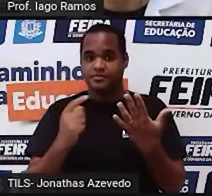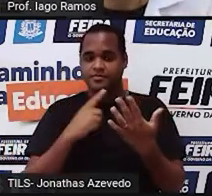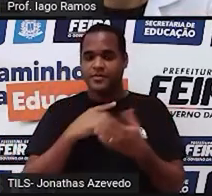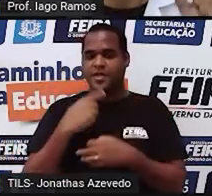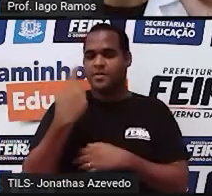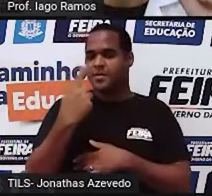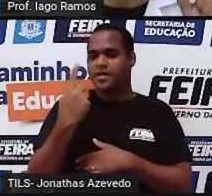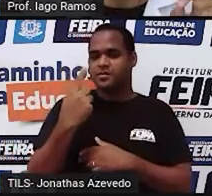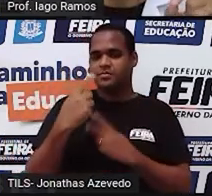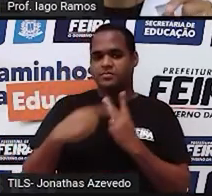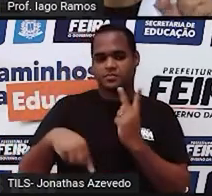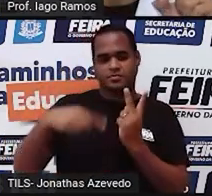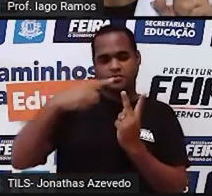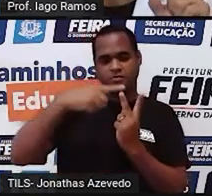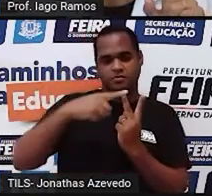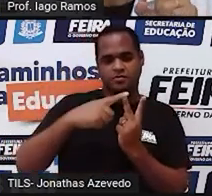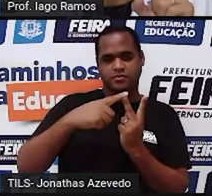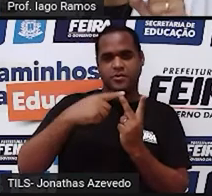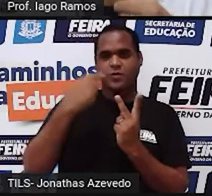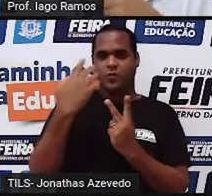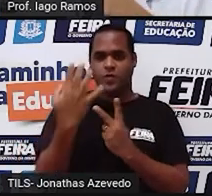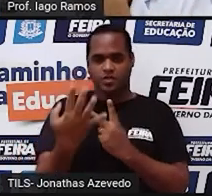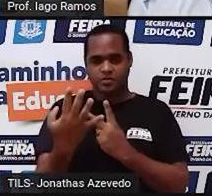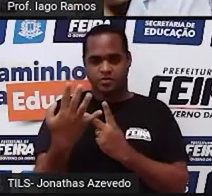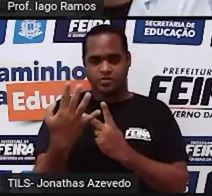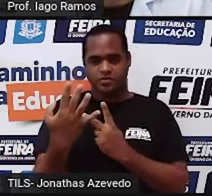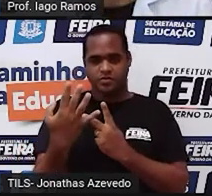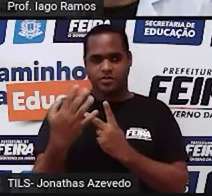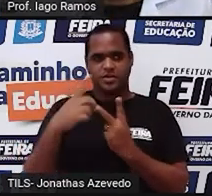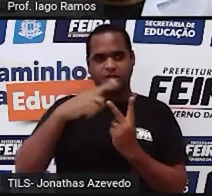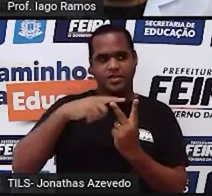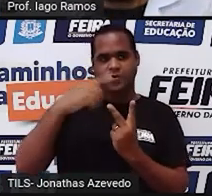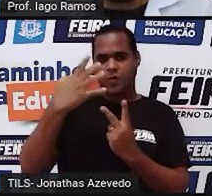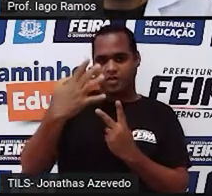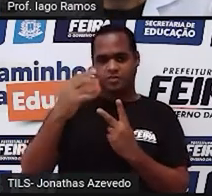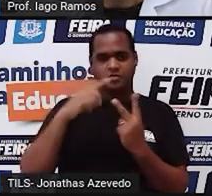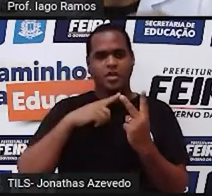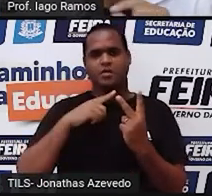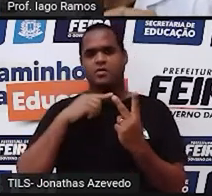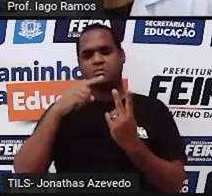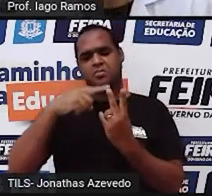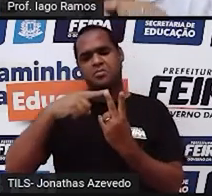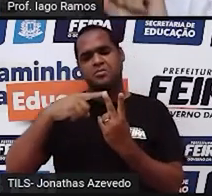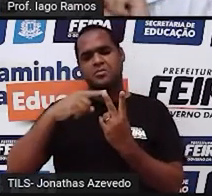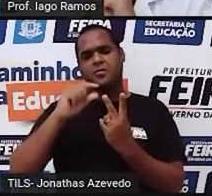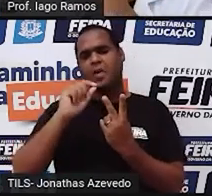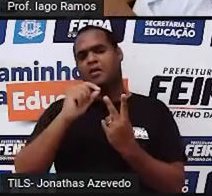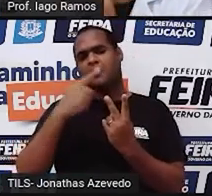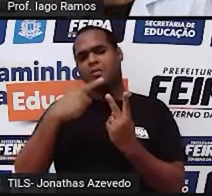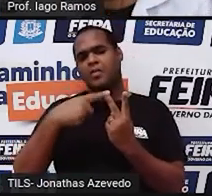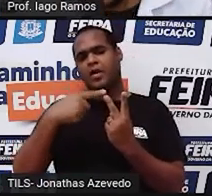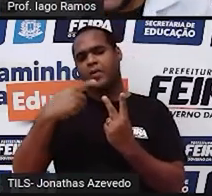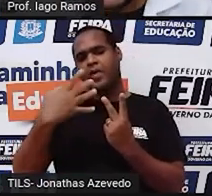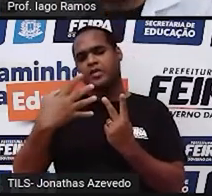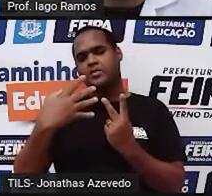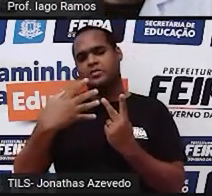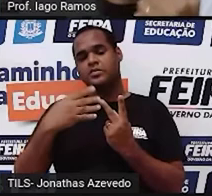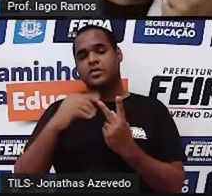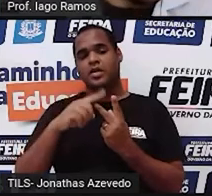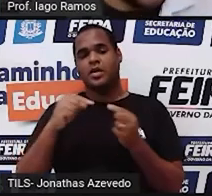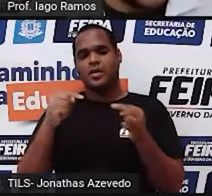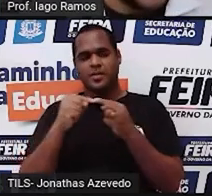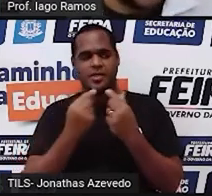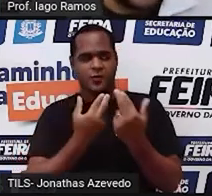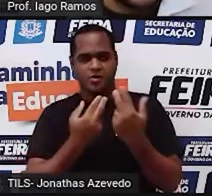opção ali ó Qual é o resultado da raiz quadrada de quatro tá dizendo q = 2